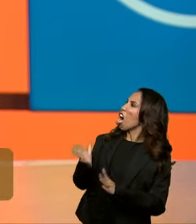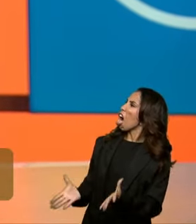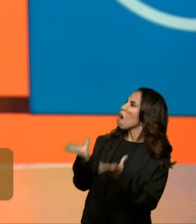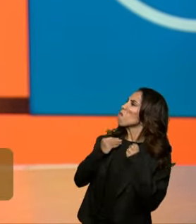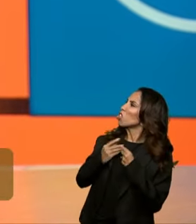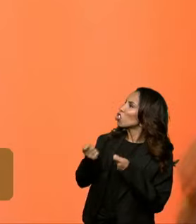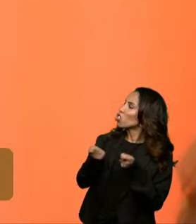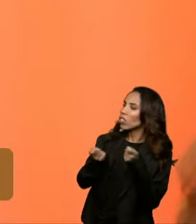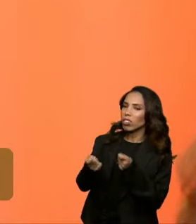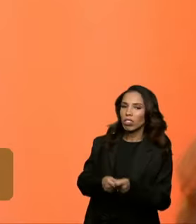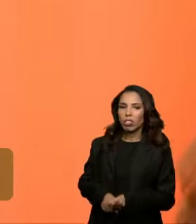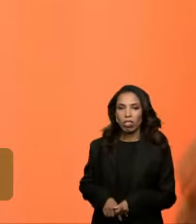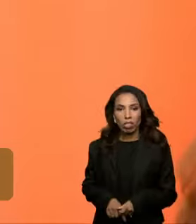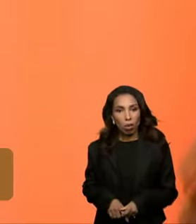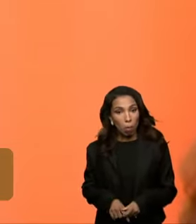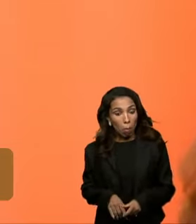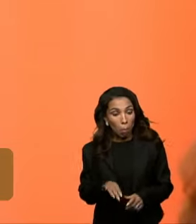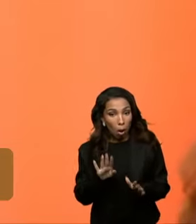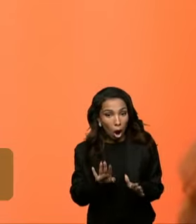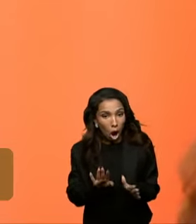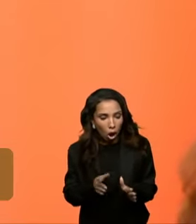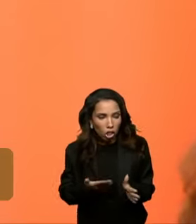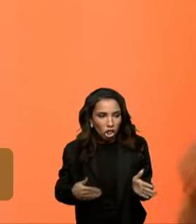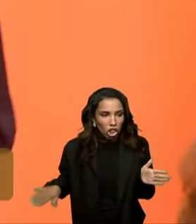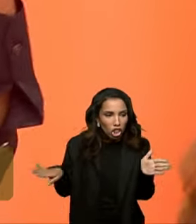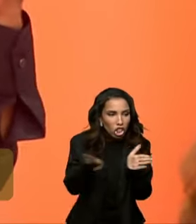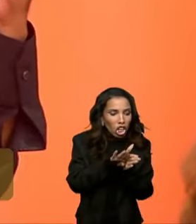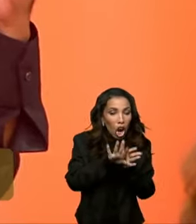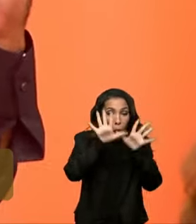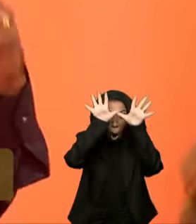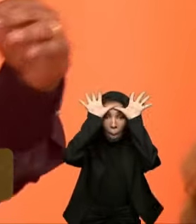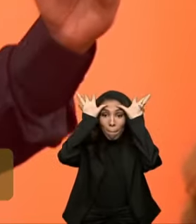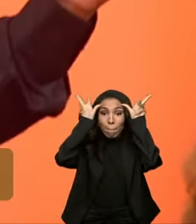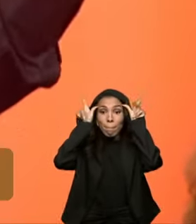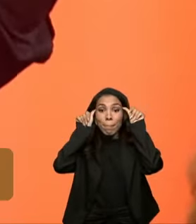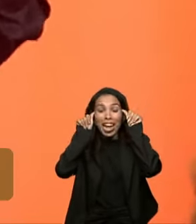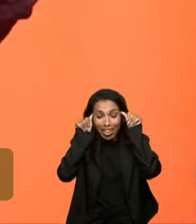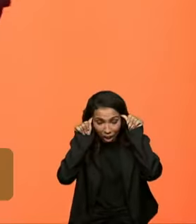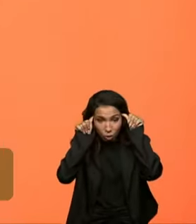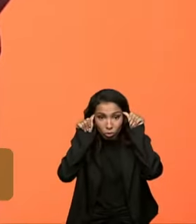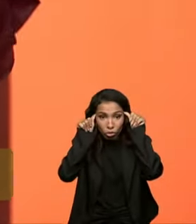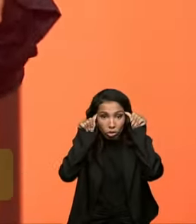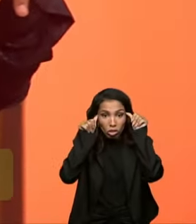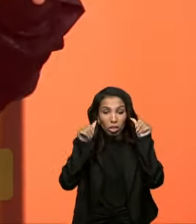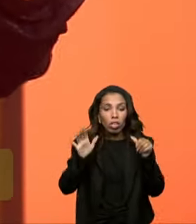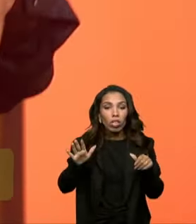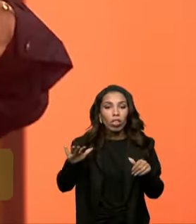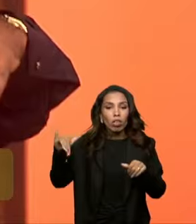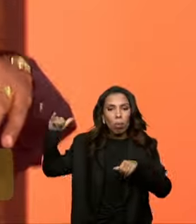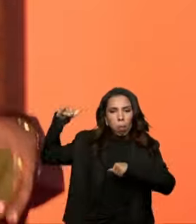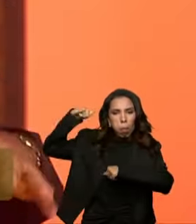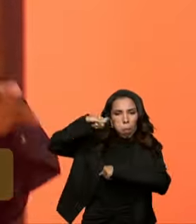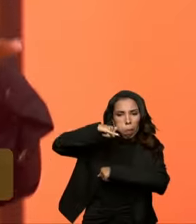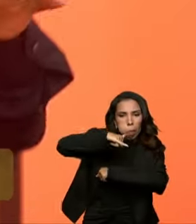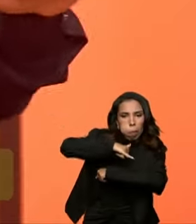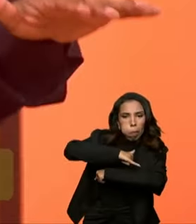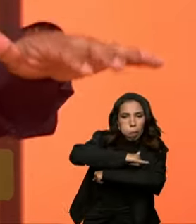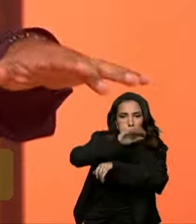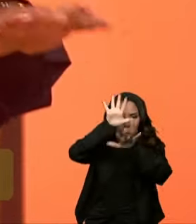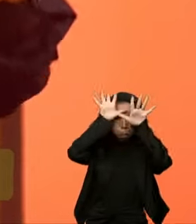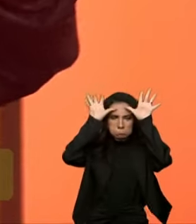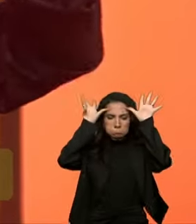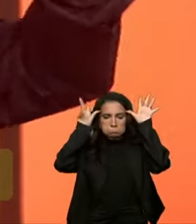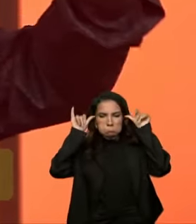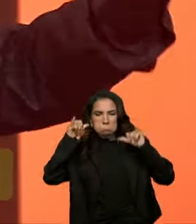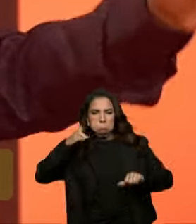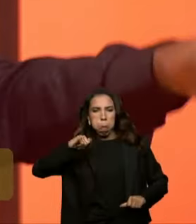Aí, comadre... Quando chegou ali em Manaus, né, a edição de Nova York do JFK, Aí quando veio chegando para descer em Manaus, pegou